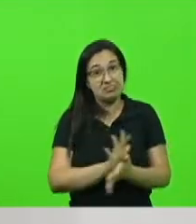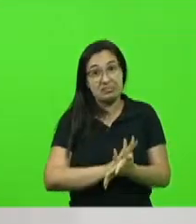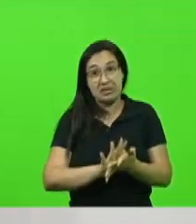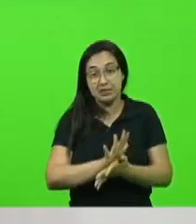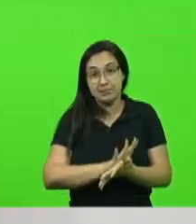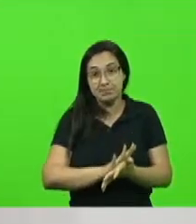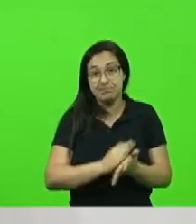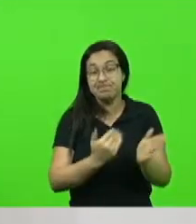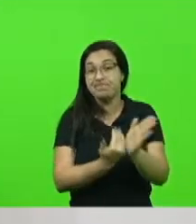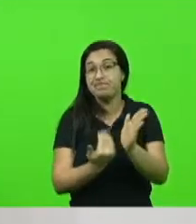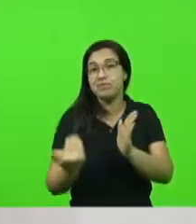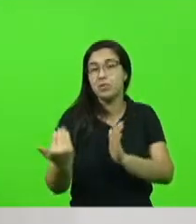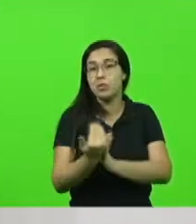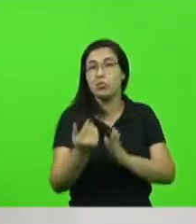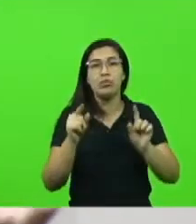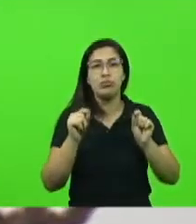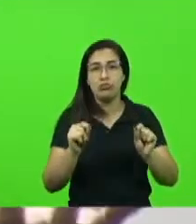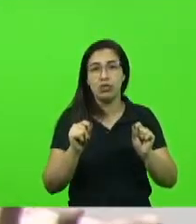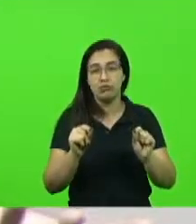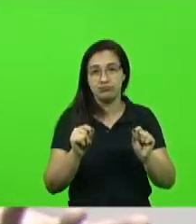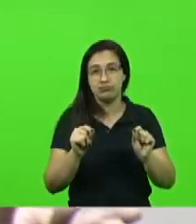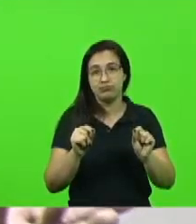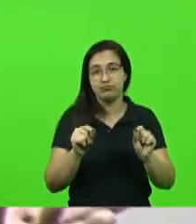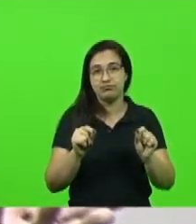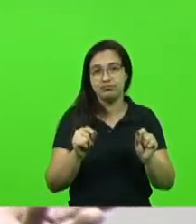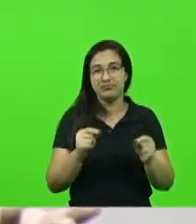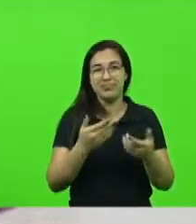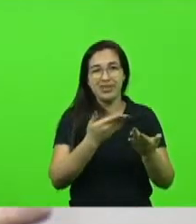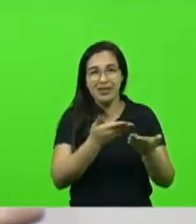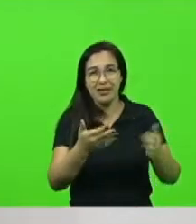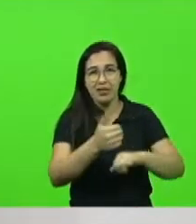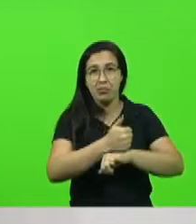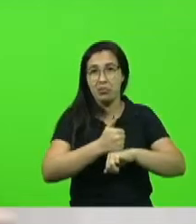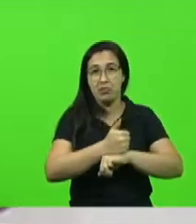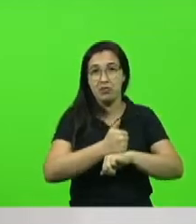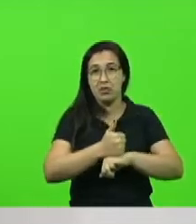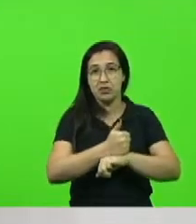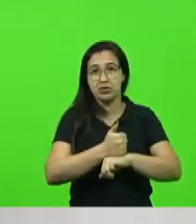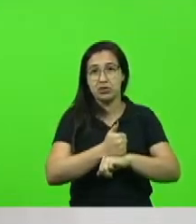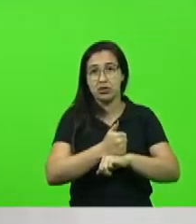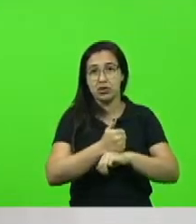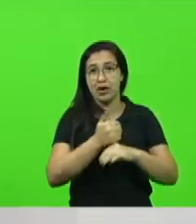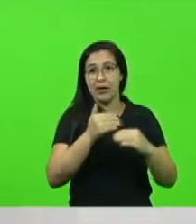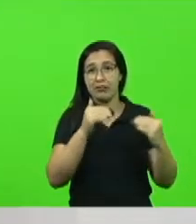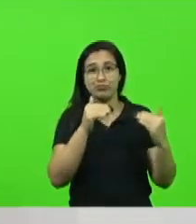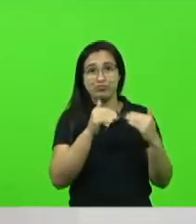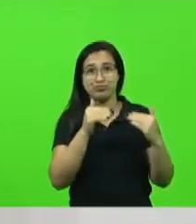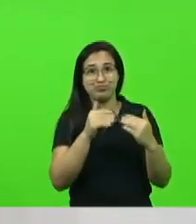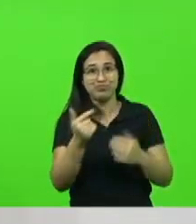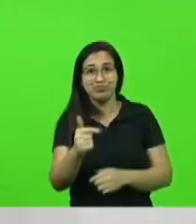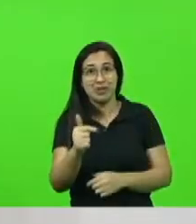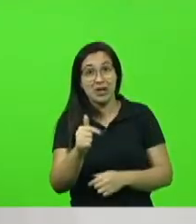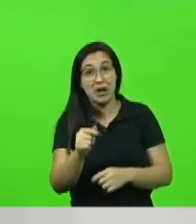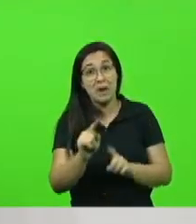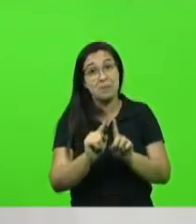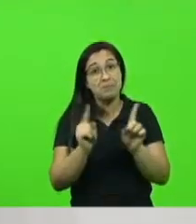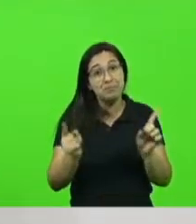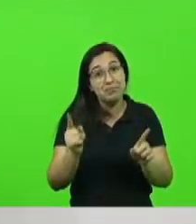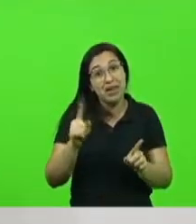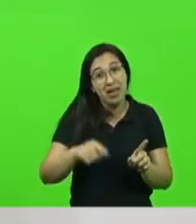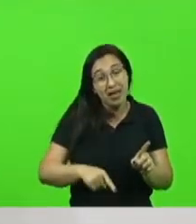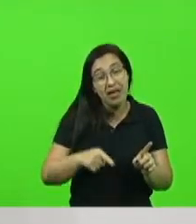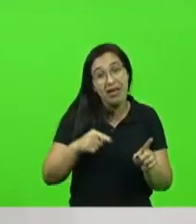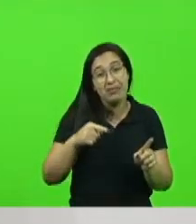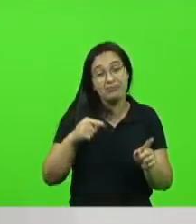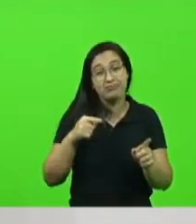aumento não era o que os profissionais queriam, mas era o que nós tínhamos. E nós fizemos